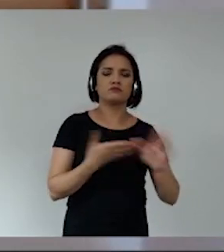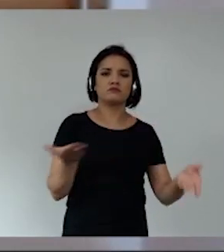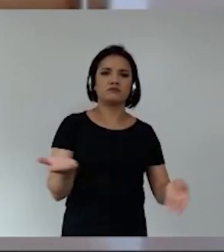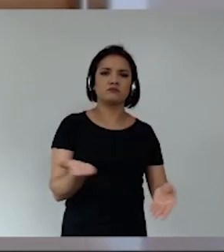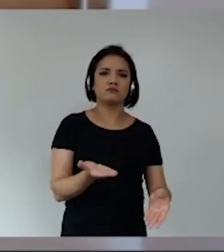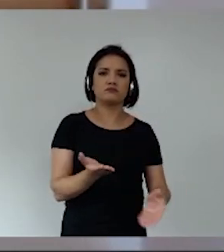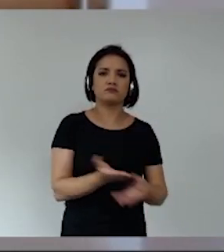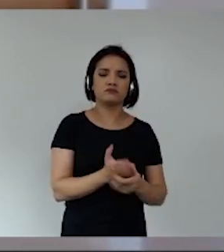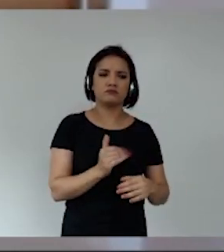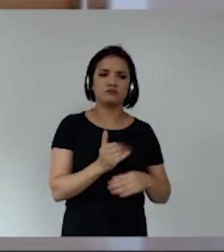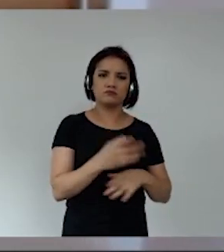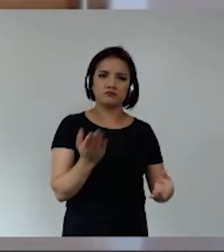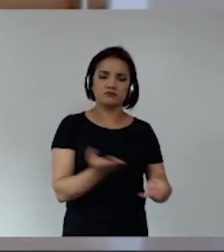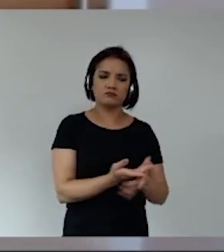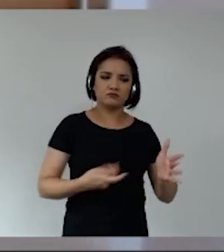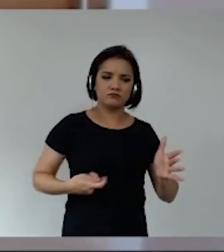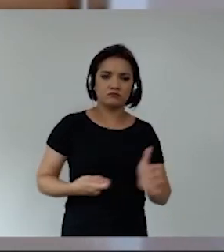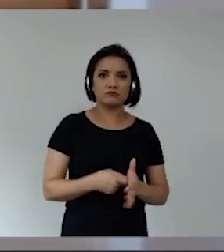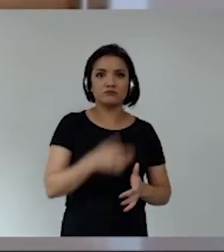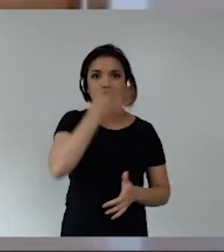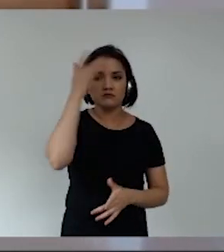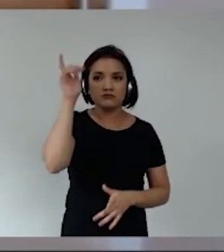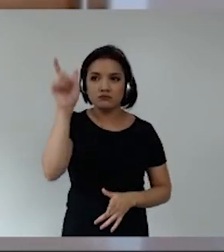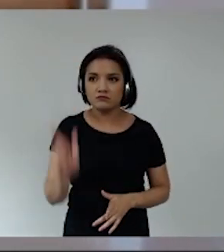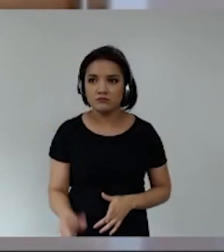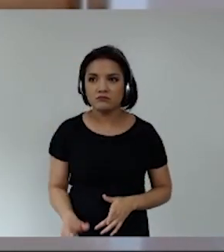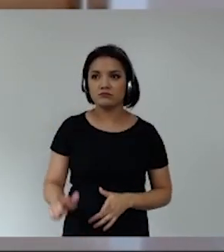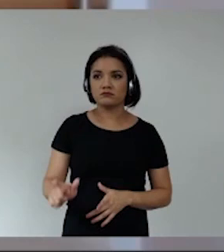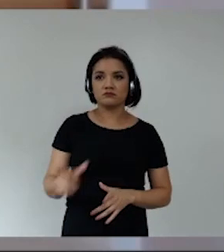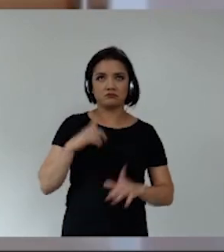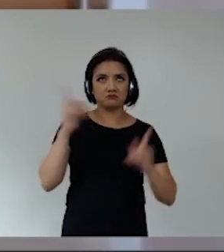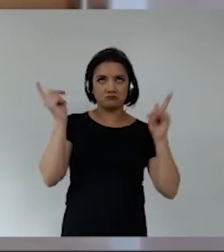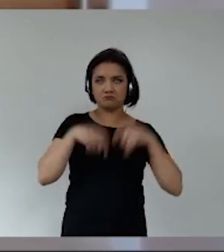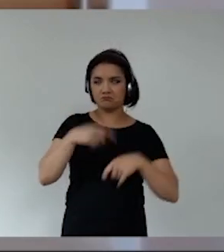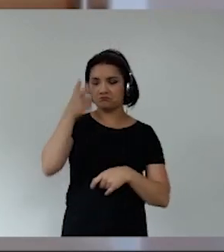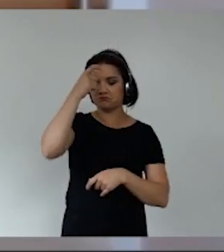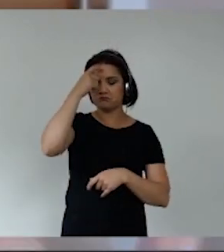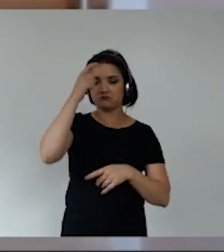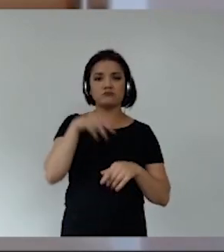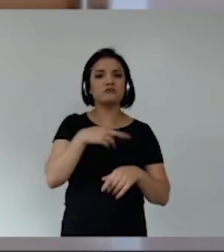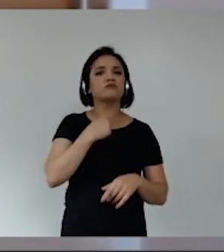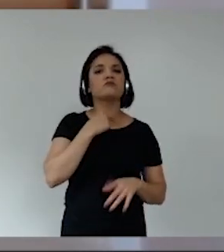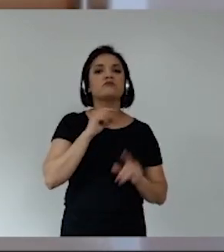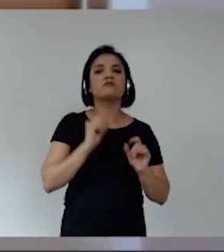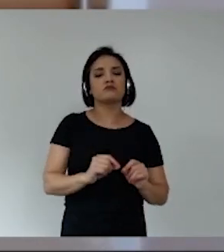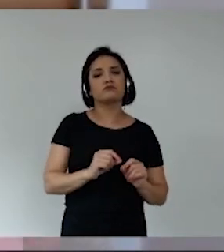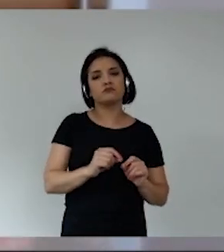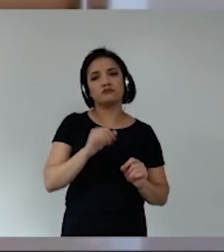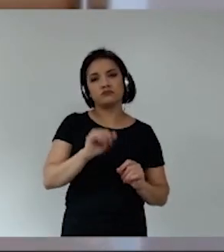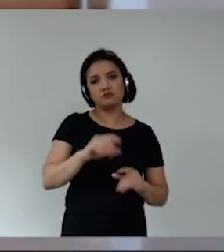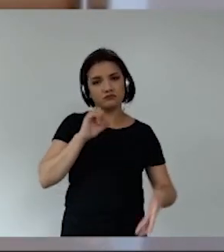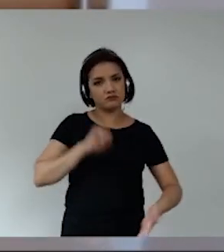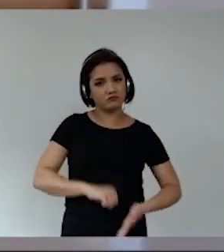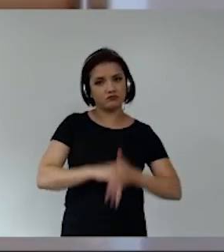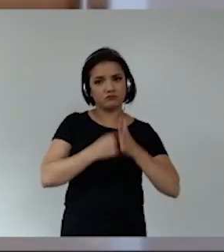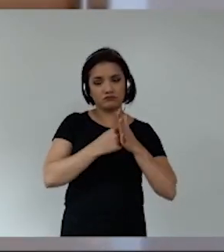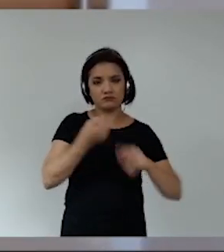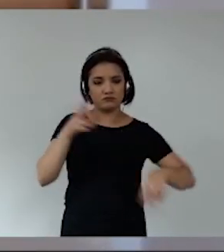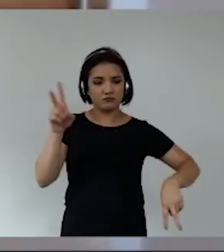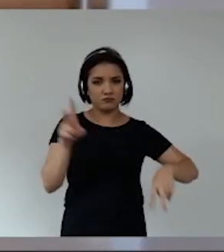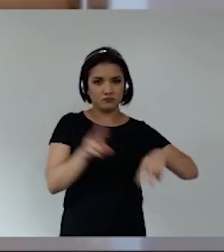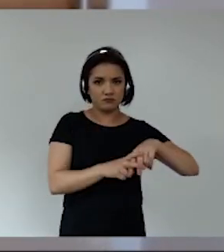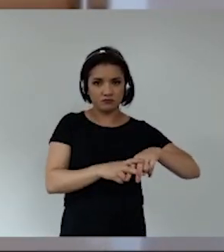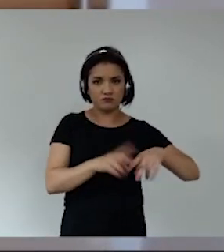Artigo 1º, parágrafo único. Pessoa natural capaz. Quem que não pode? Não pode o incapaz, o condenado, preso